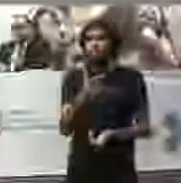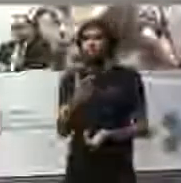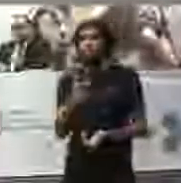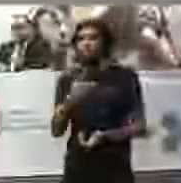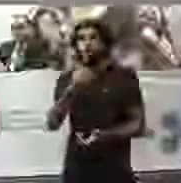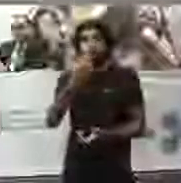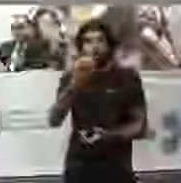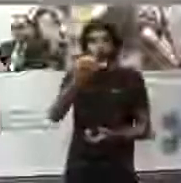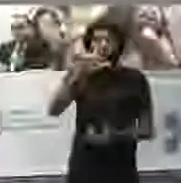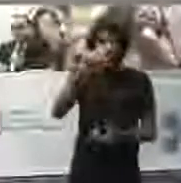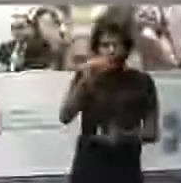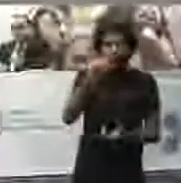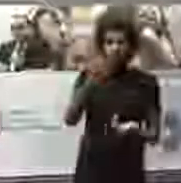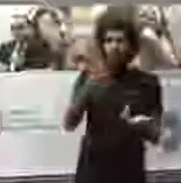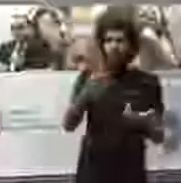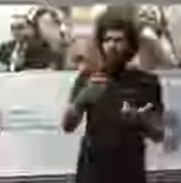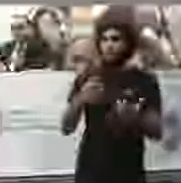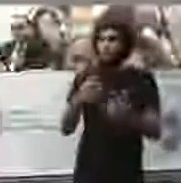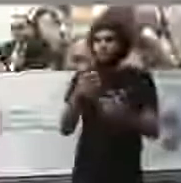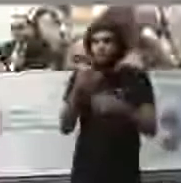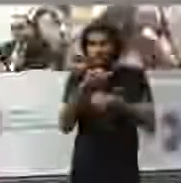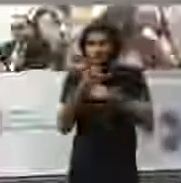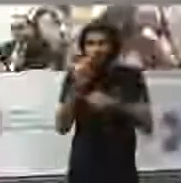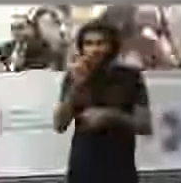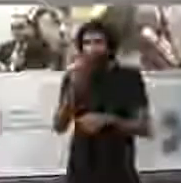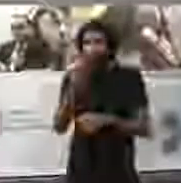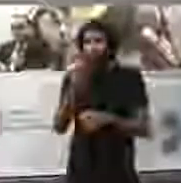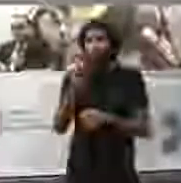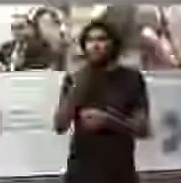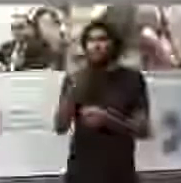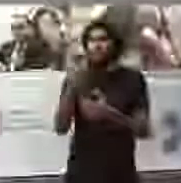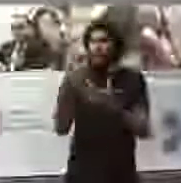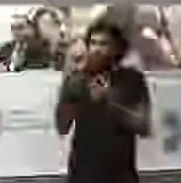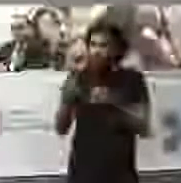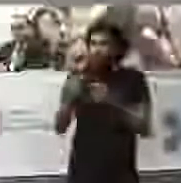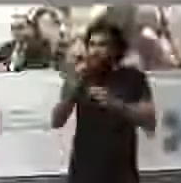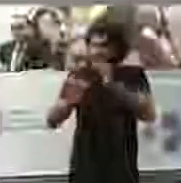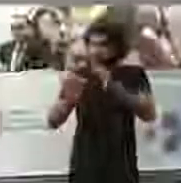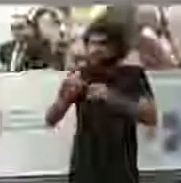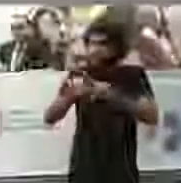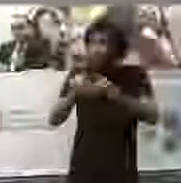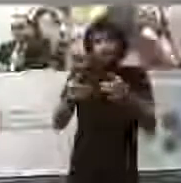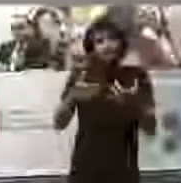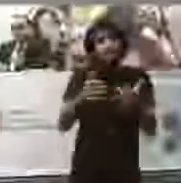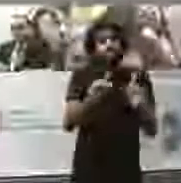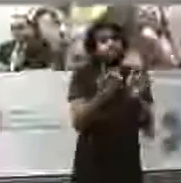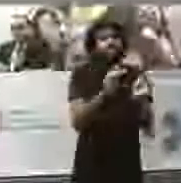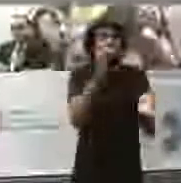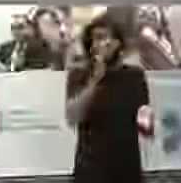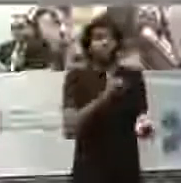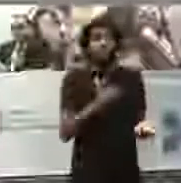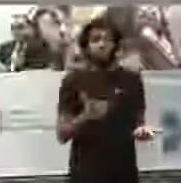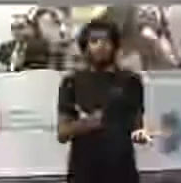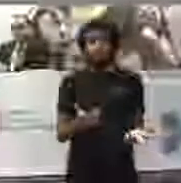buscamos cumprir todas as decisões judiciais mas muitas vezes simplesmente não é possível quero citar outros